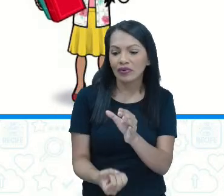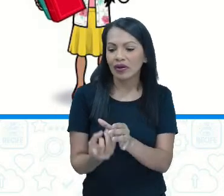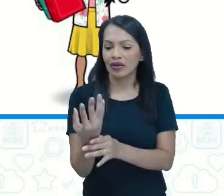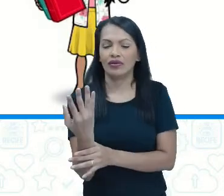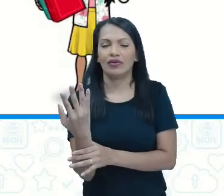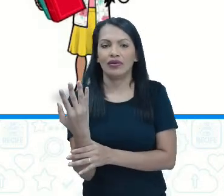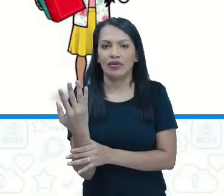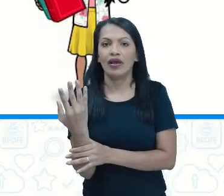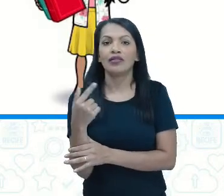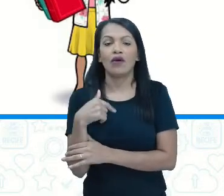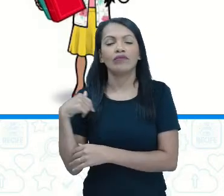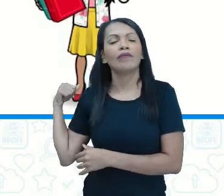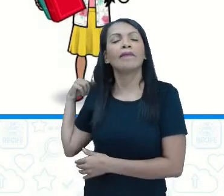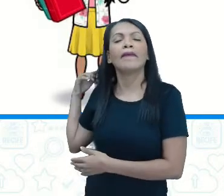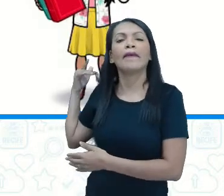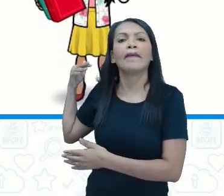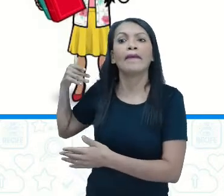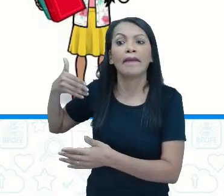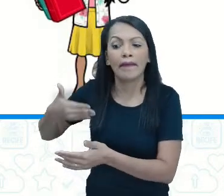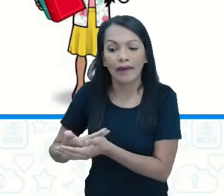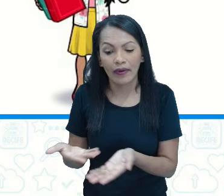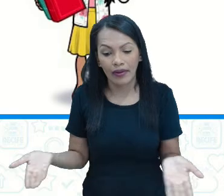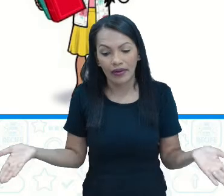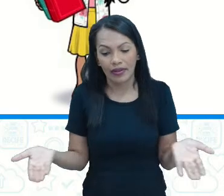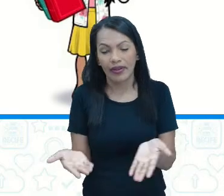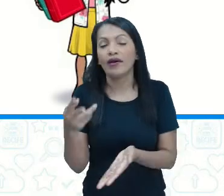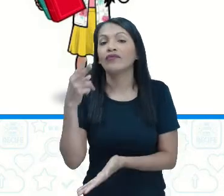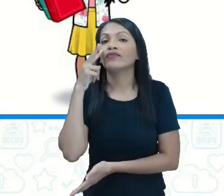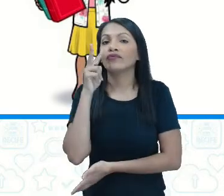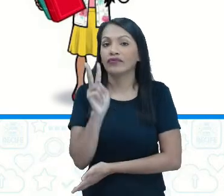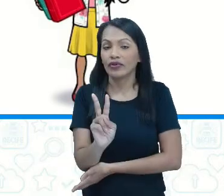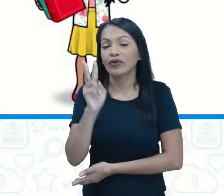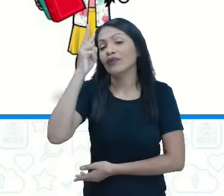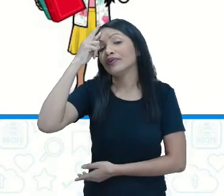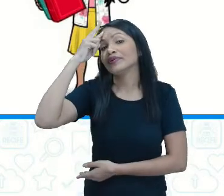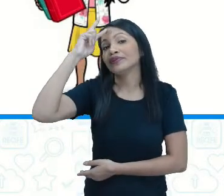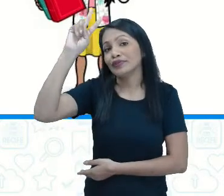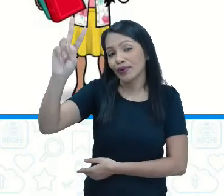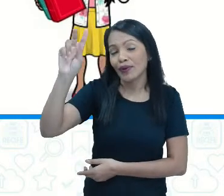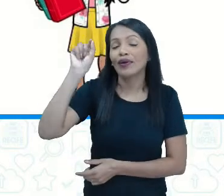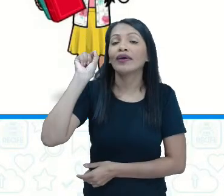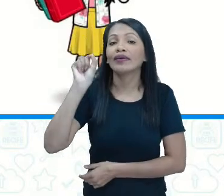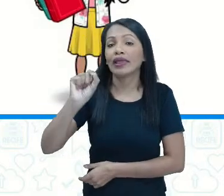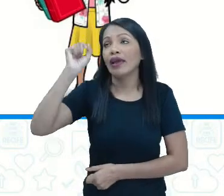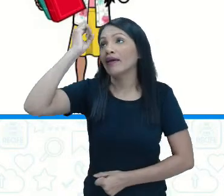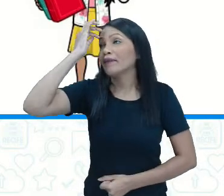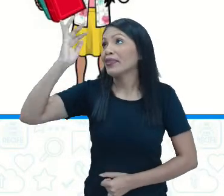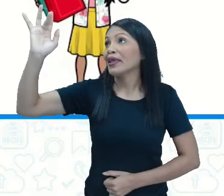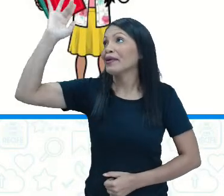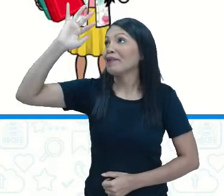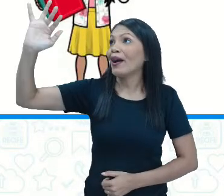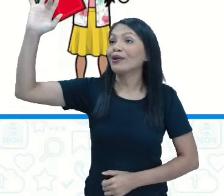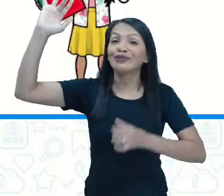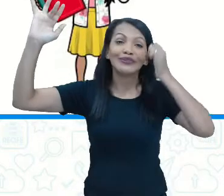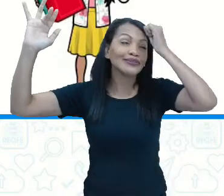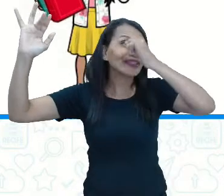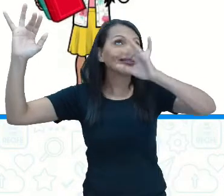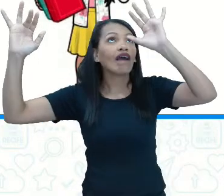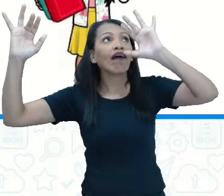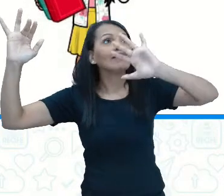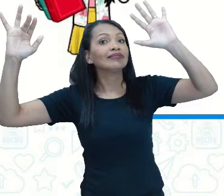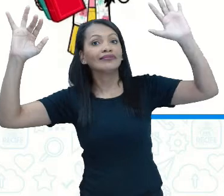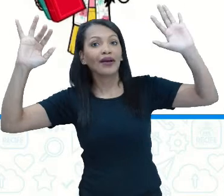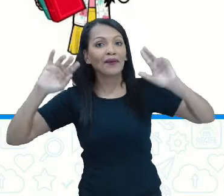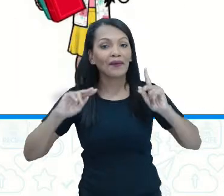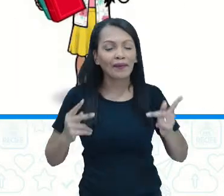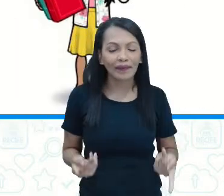até nós? A gente verificou que são histórias fruto da imaginação humana, a